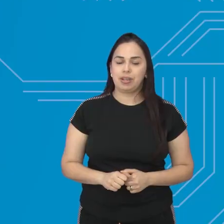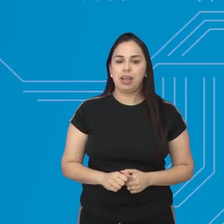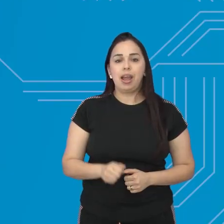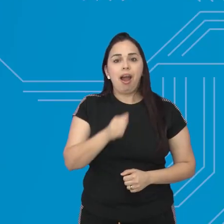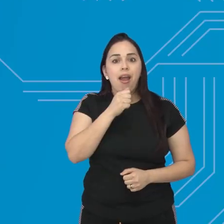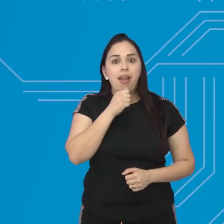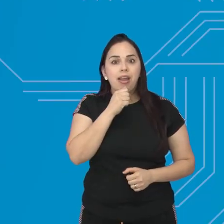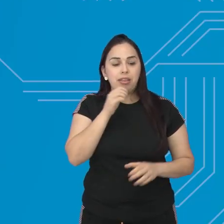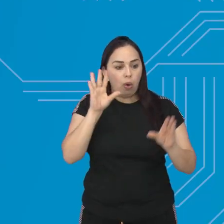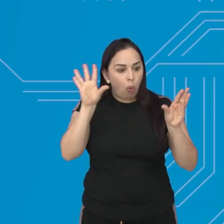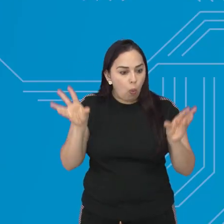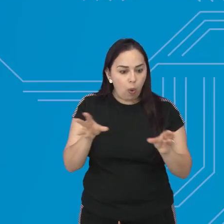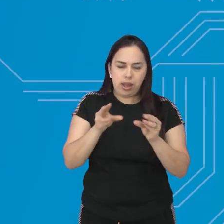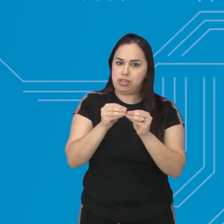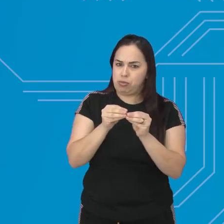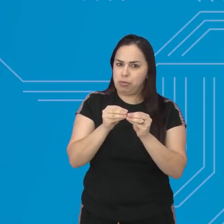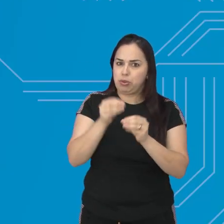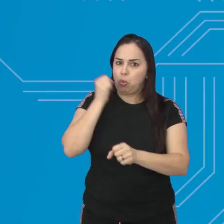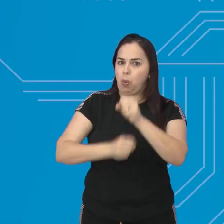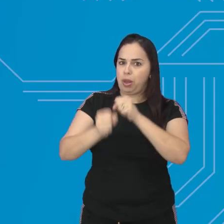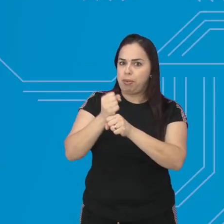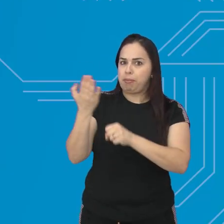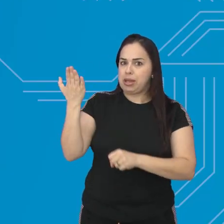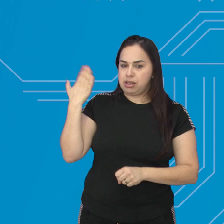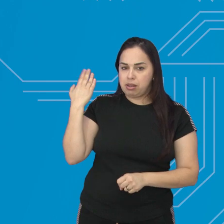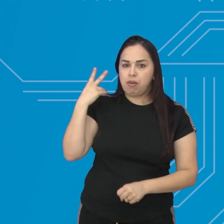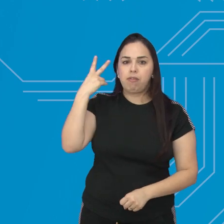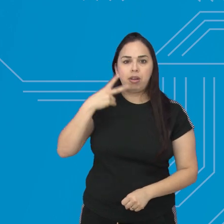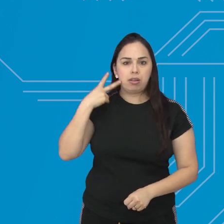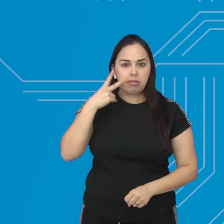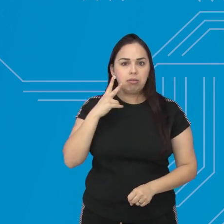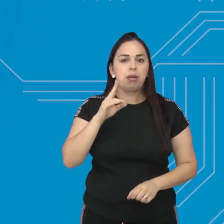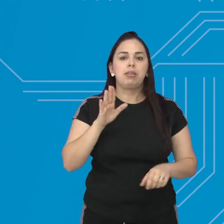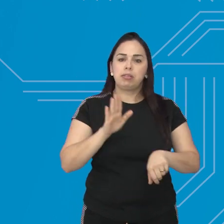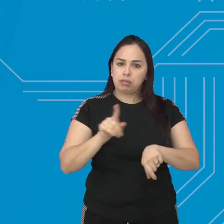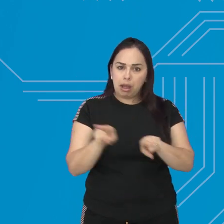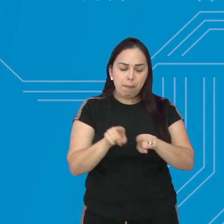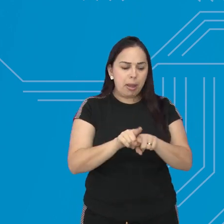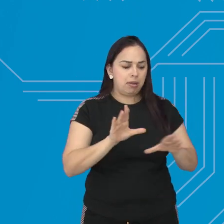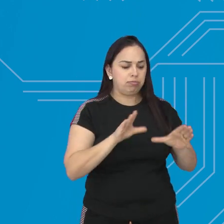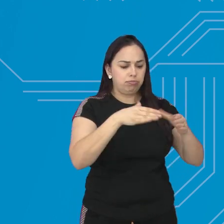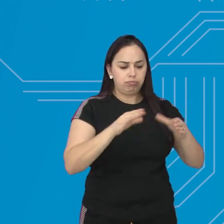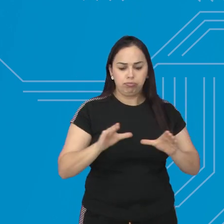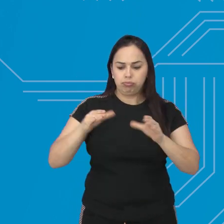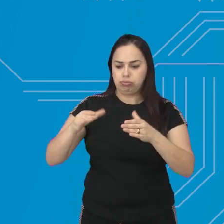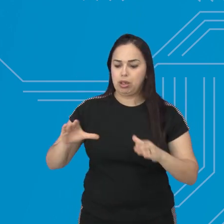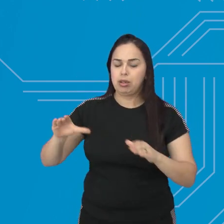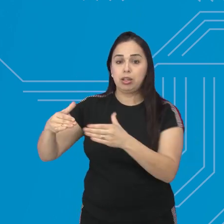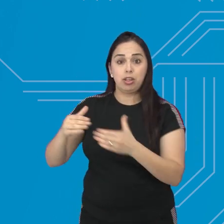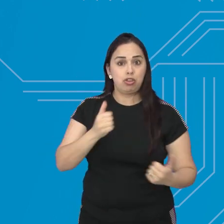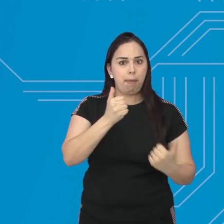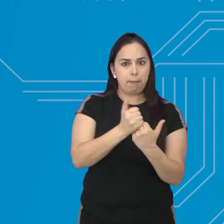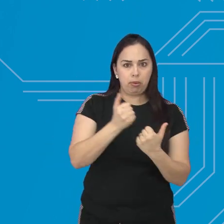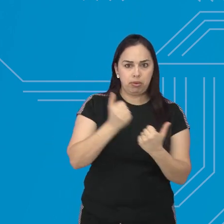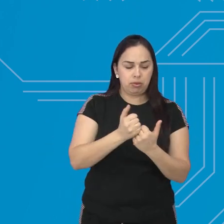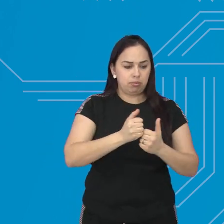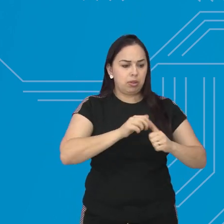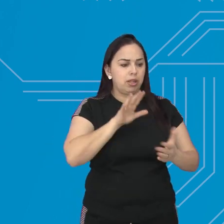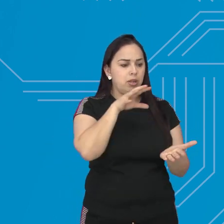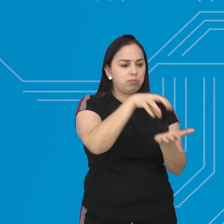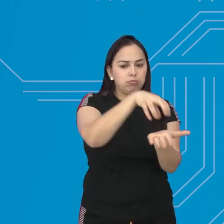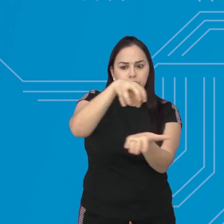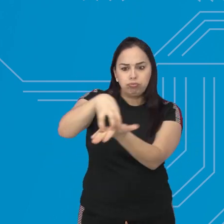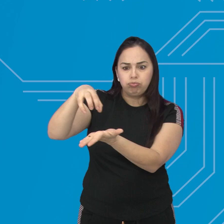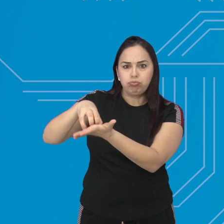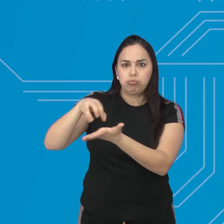E ainda fazendo um balanço das atividades da Câmara no ano passado, os vereadores também atuaram em diversas comissões e frentes. Um trabalho que